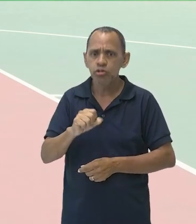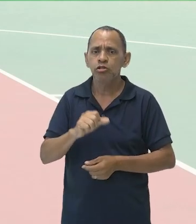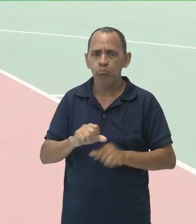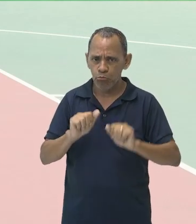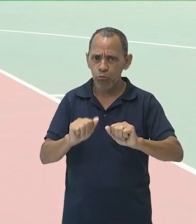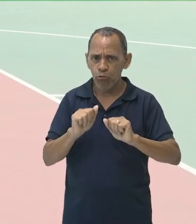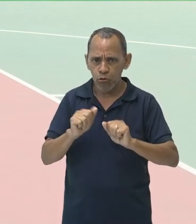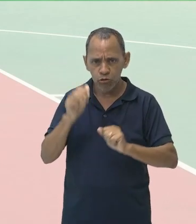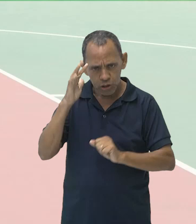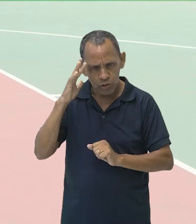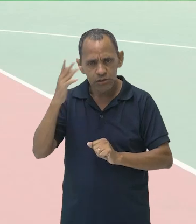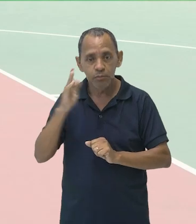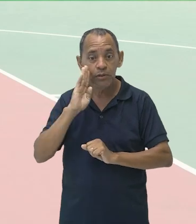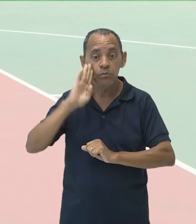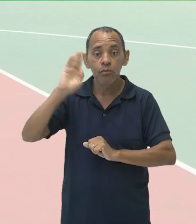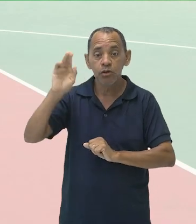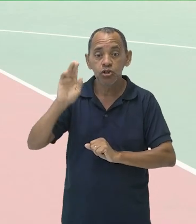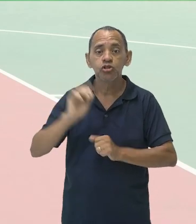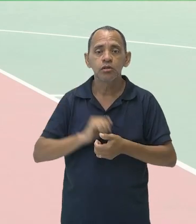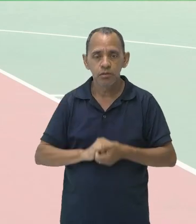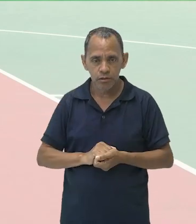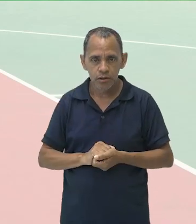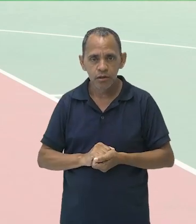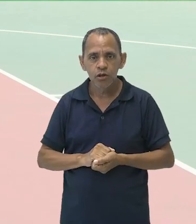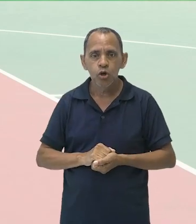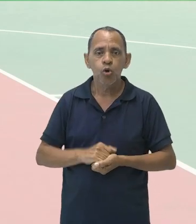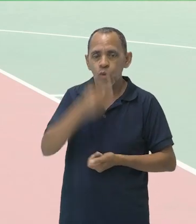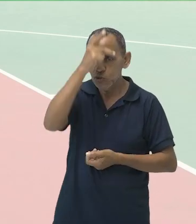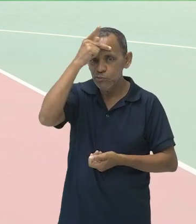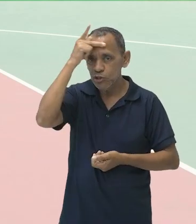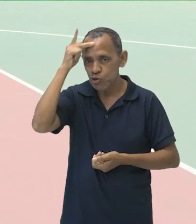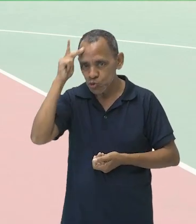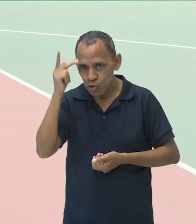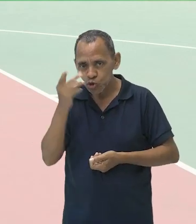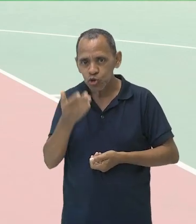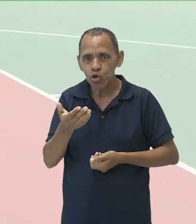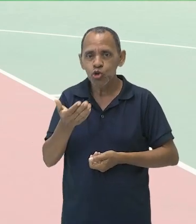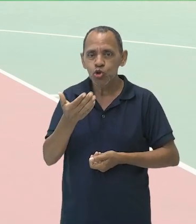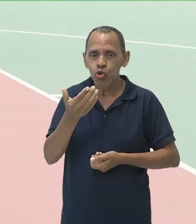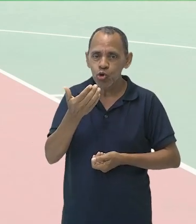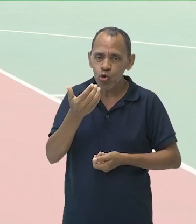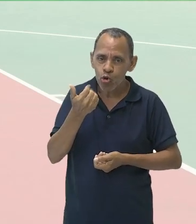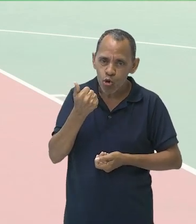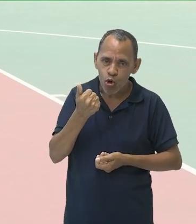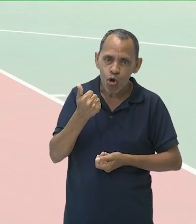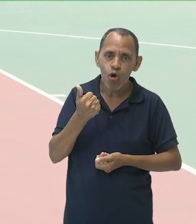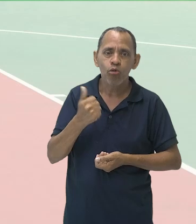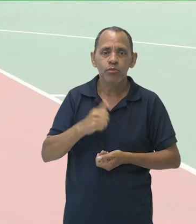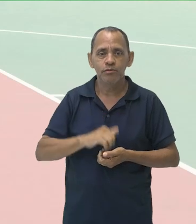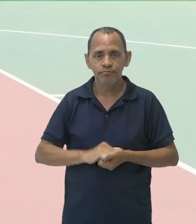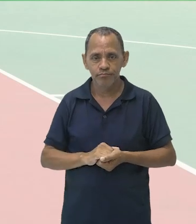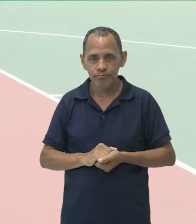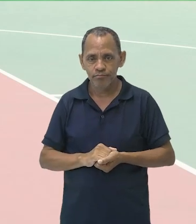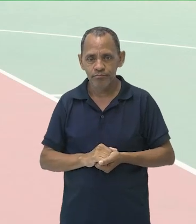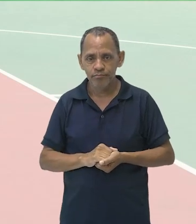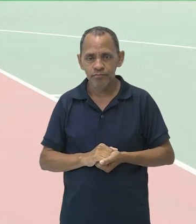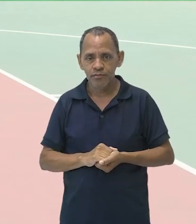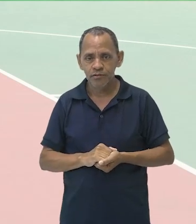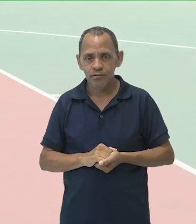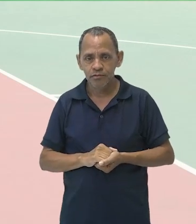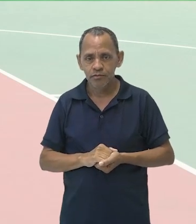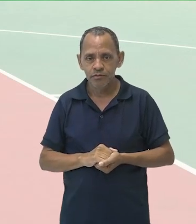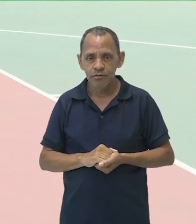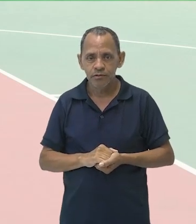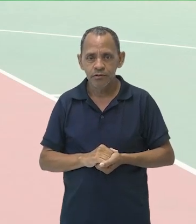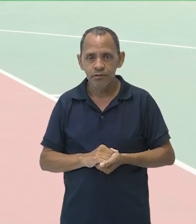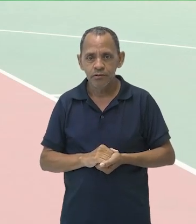as pessoas, principalmente com aquelas que não se alimentam da forma correta. E aí eu já deixo um ponto de atenção. Toda vez